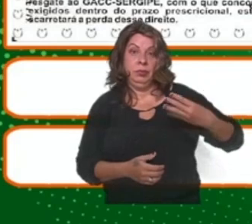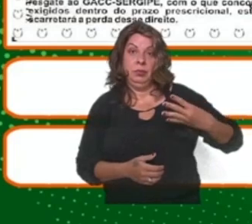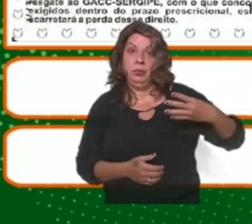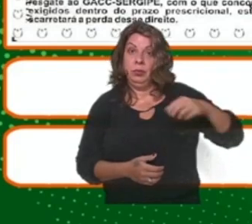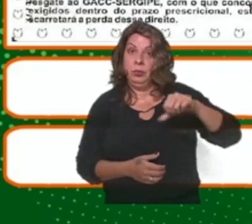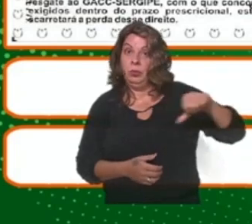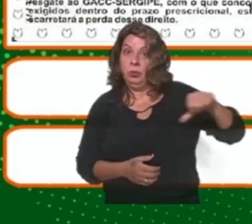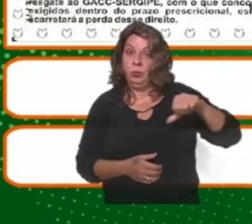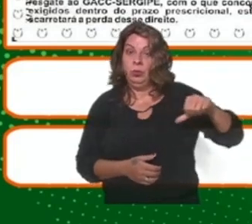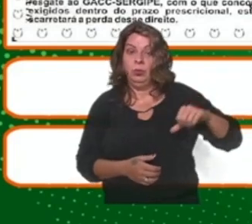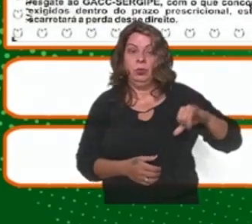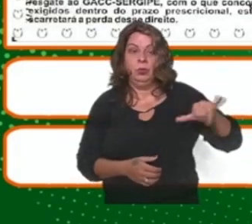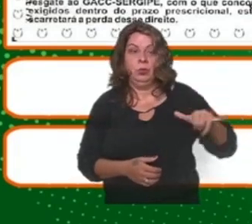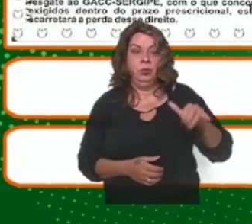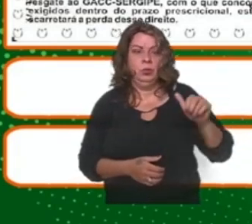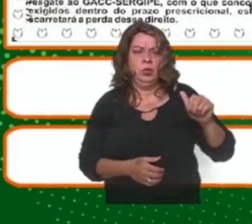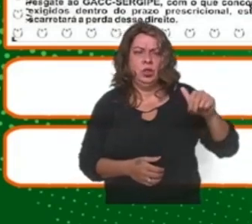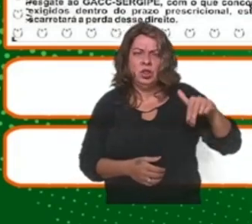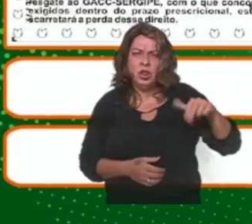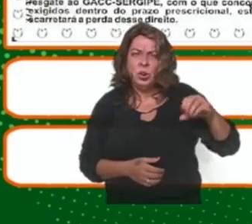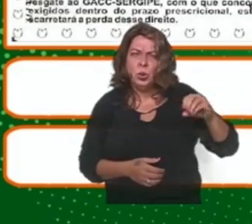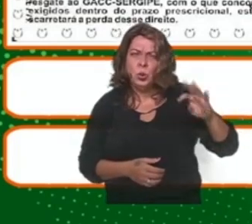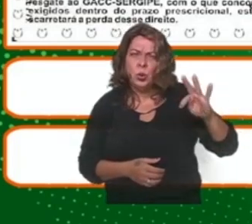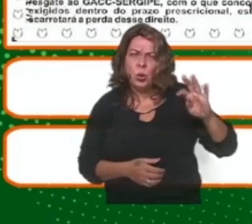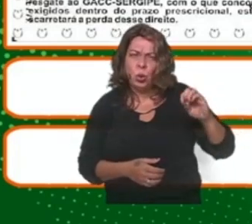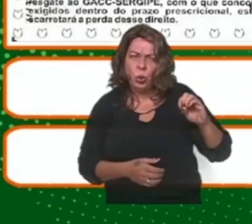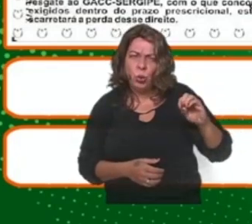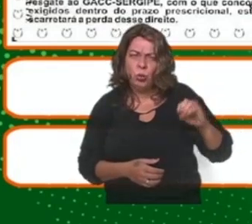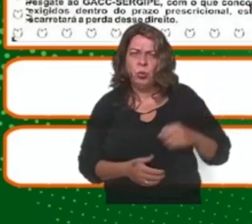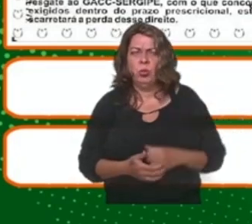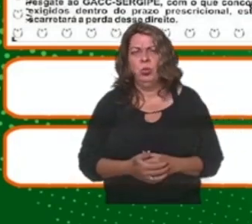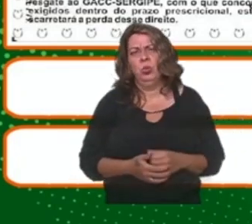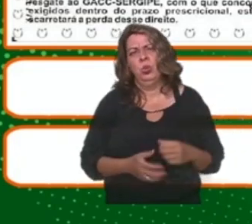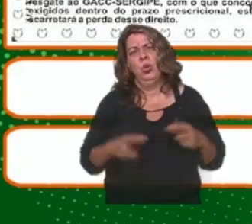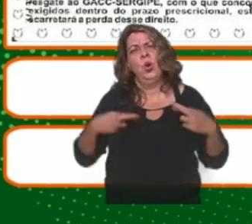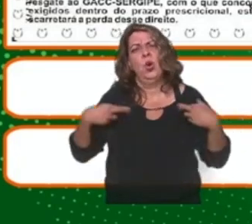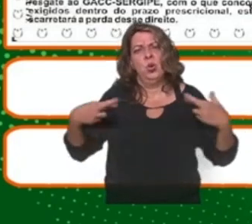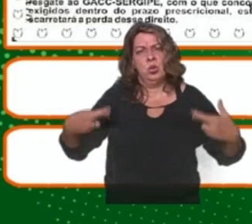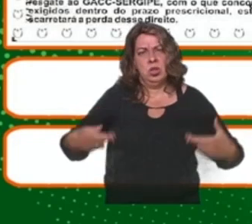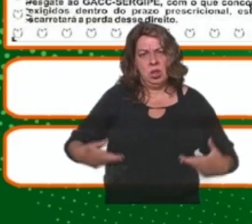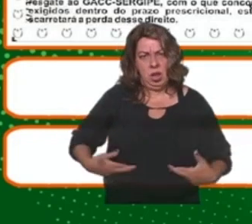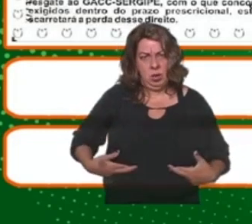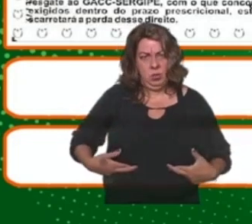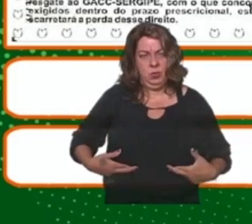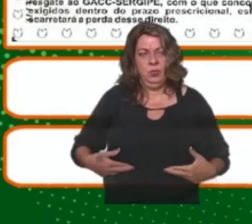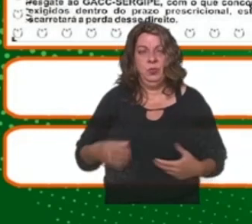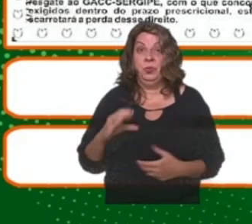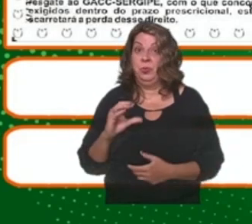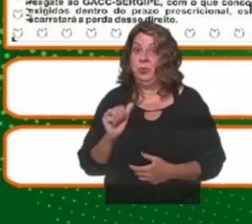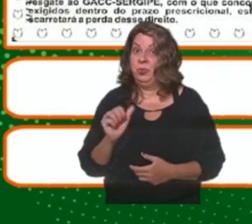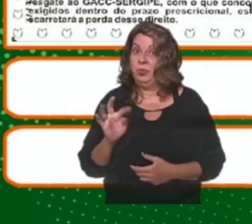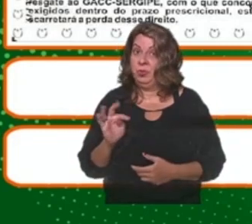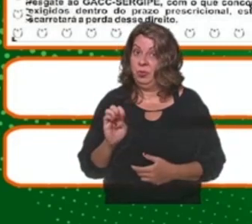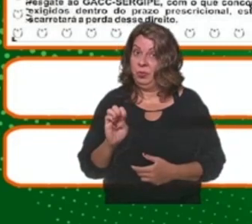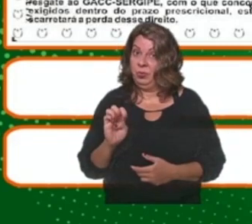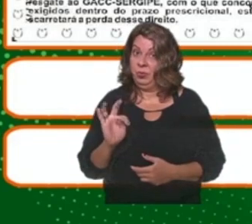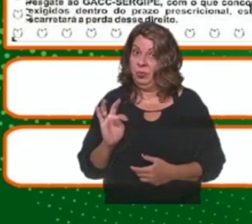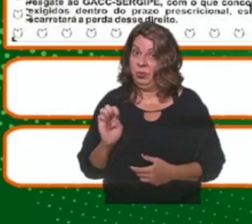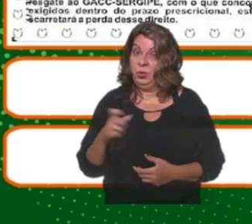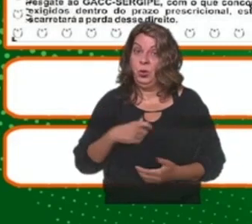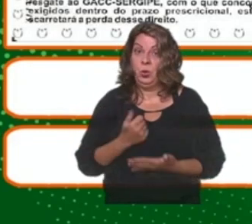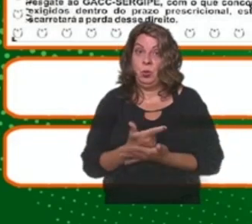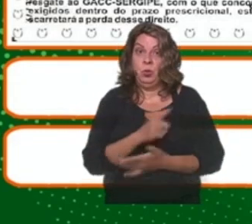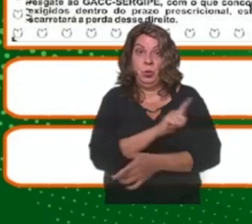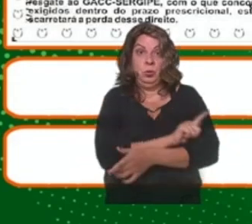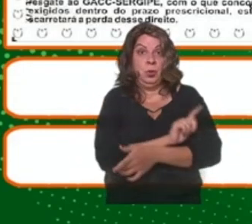591499. Janotor, acho que é isso, né? Janotor. Rosário do Catete adquiriu na Regional Bugio do Jorge Vieira, no G